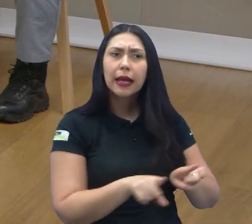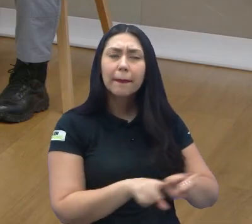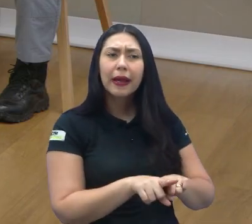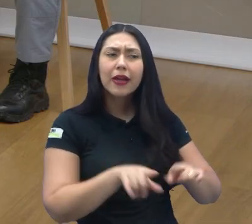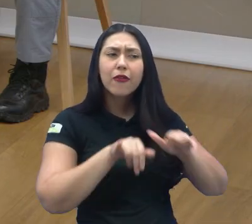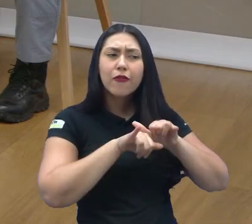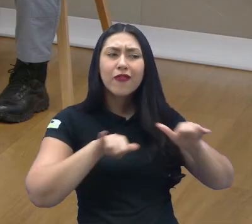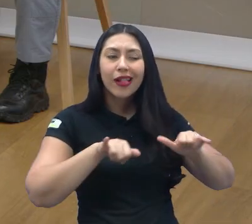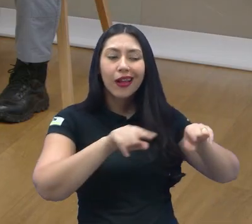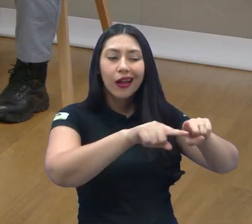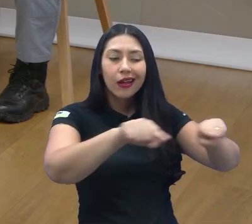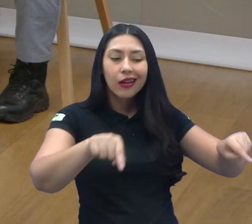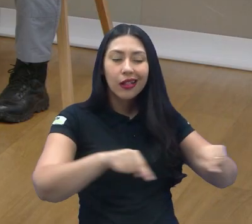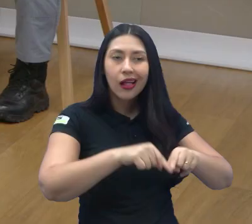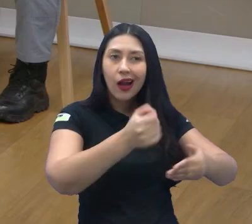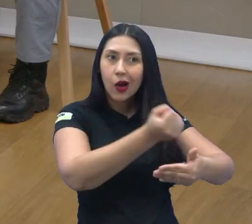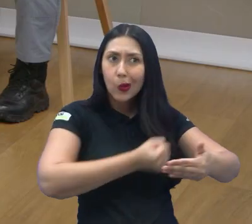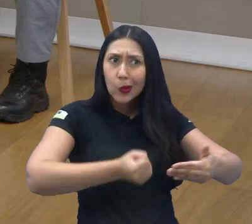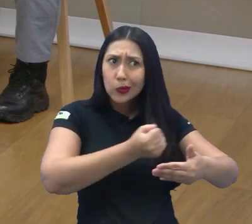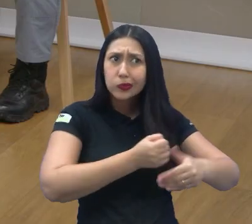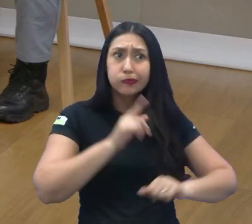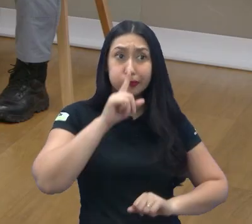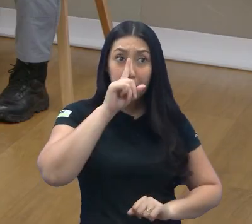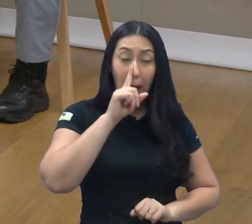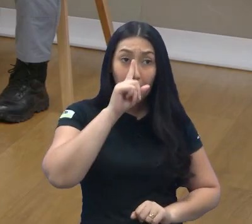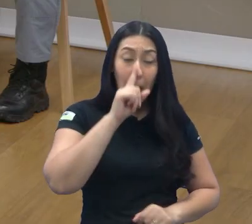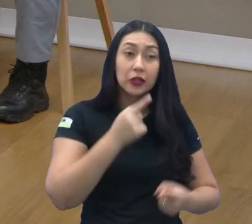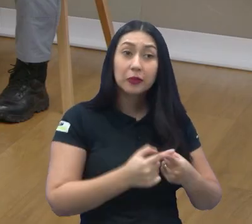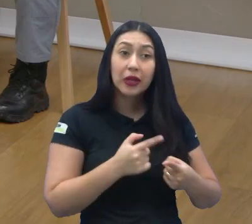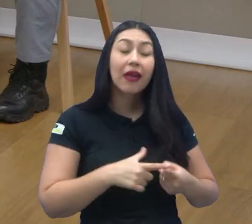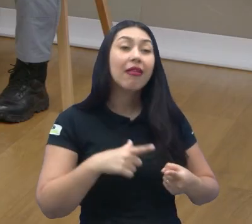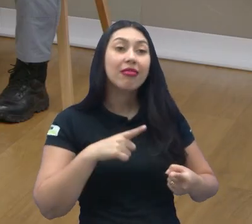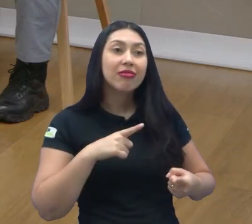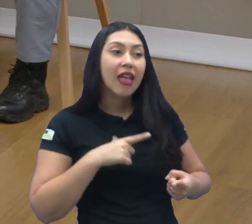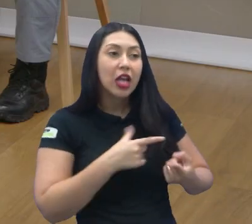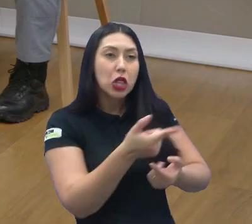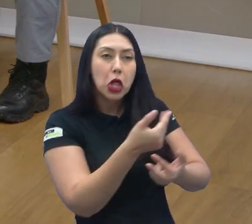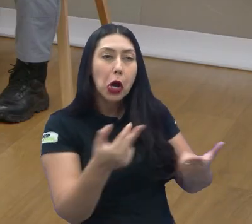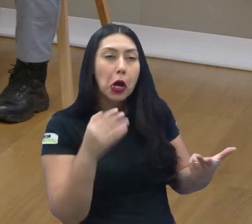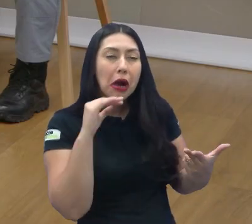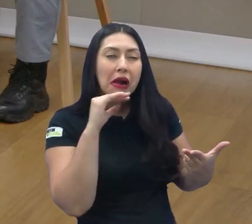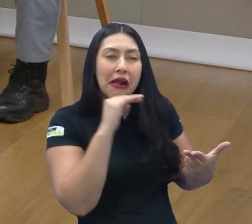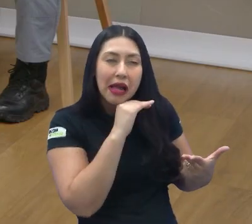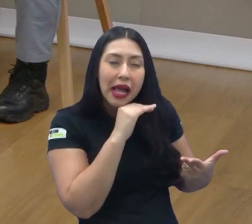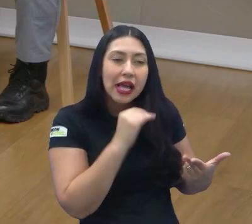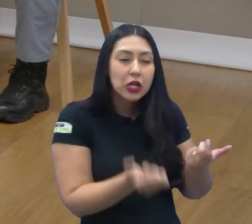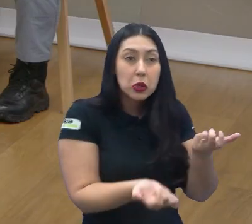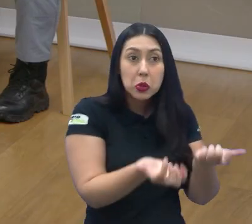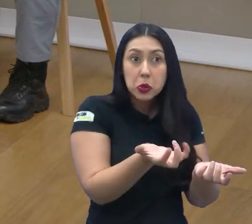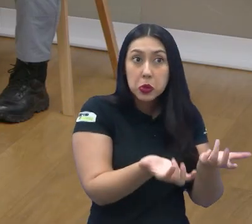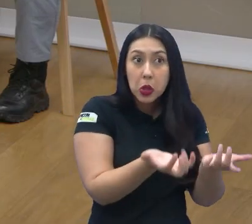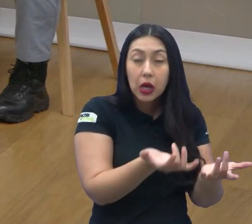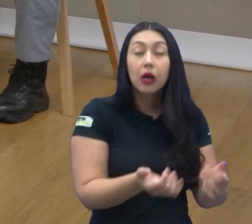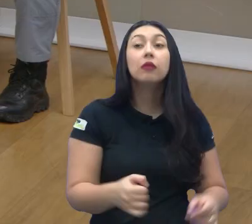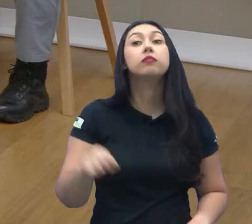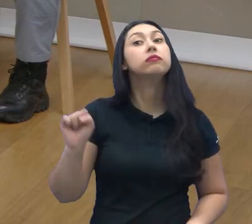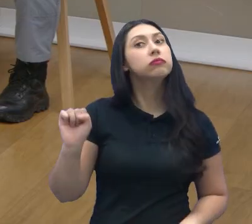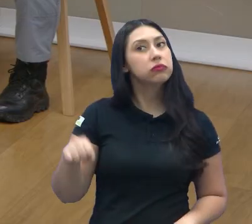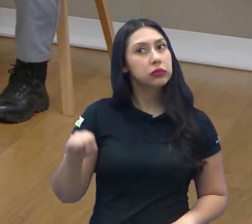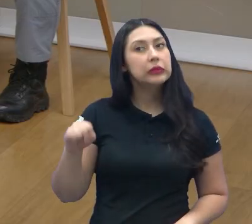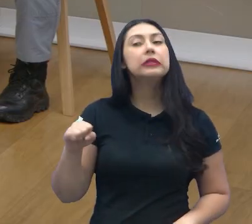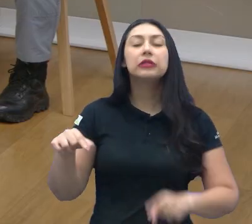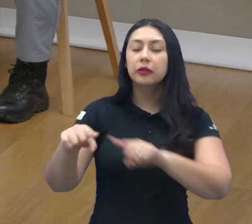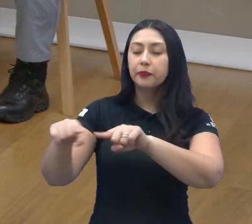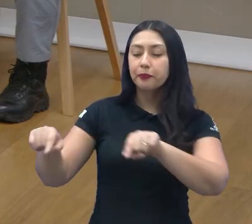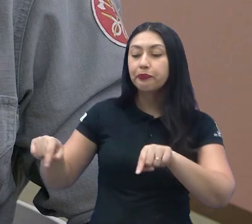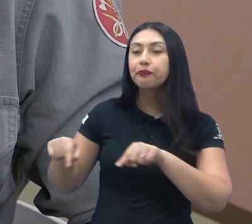um ponto bastante crítico na casa. Questão da panela, acho que vale a gente dar essa dica, até mesmo o fogão. Sim, com certeza. A cozinha é um ponto